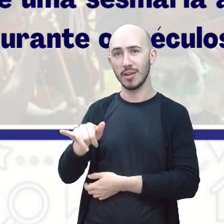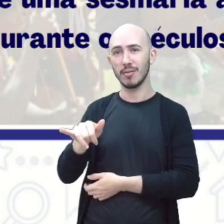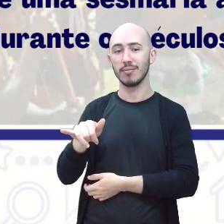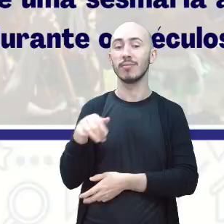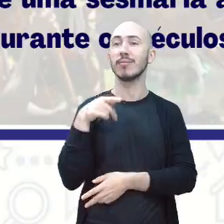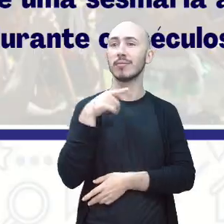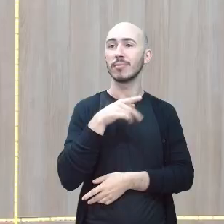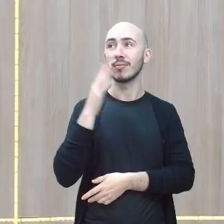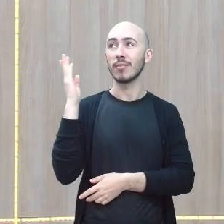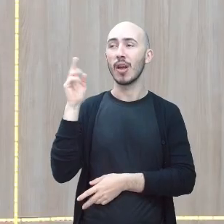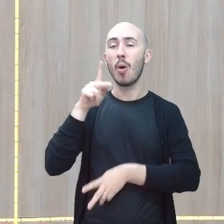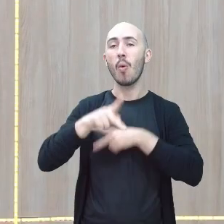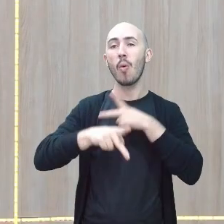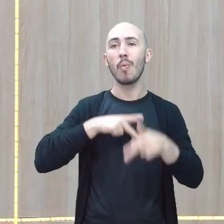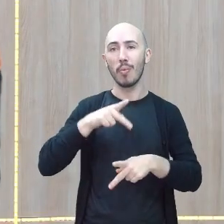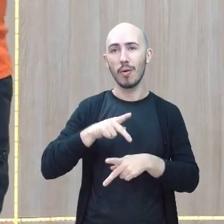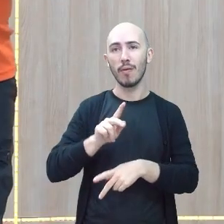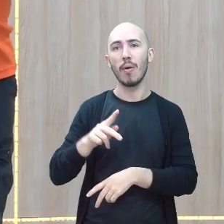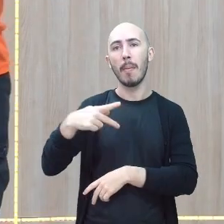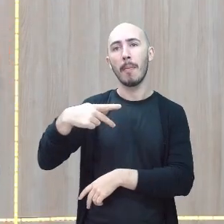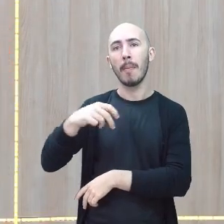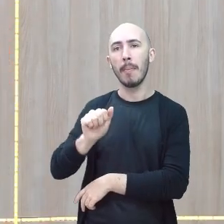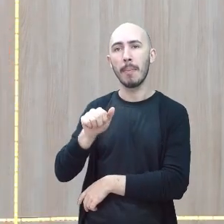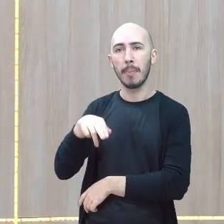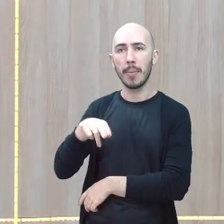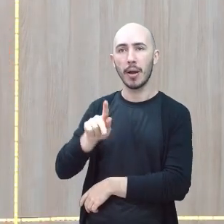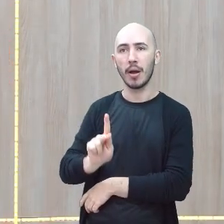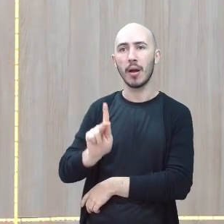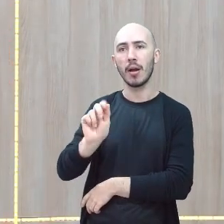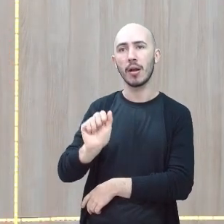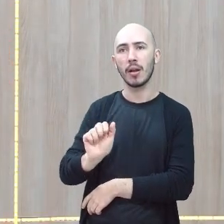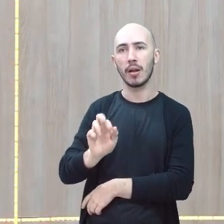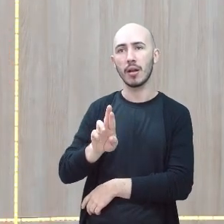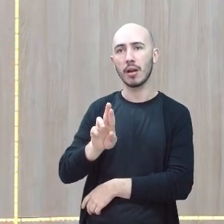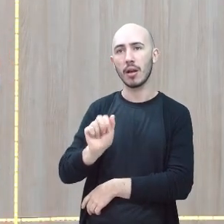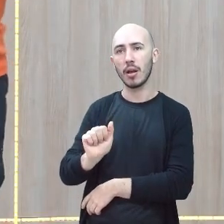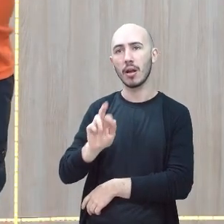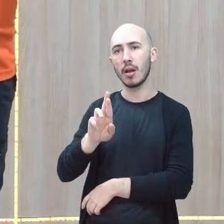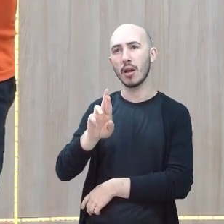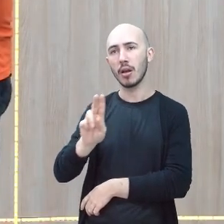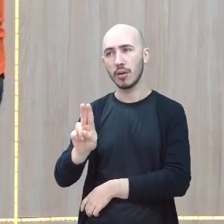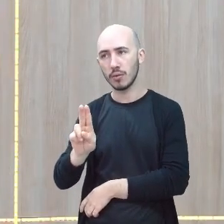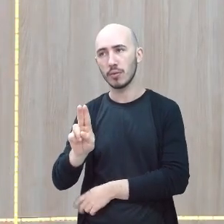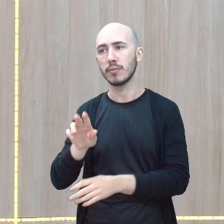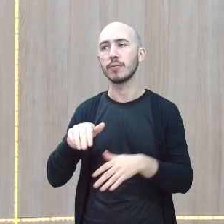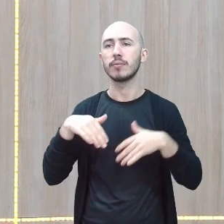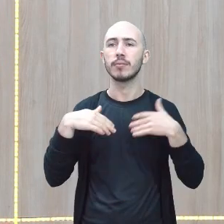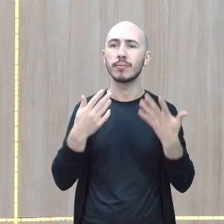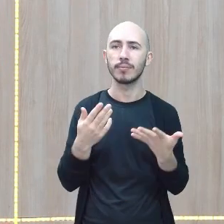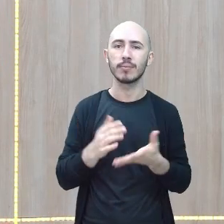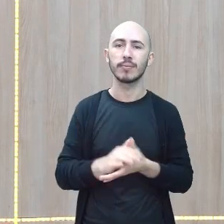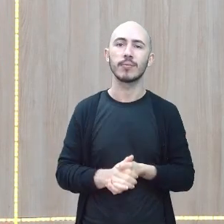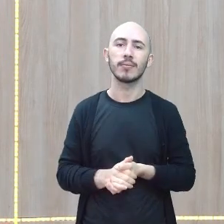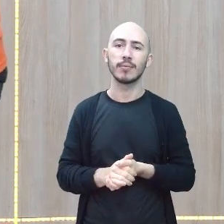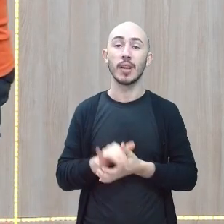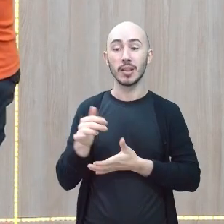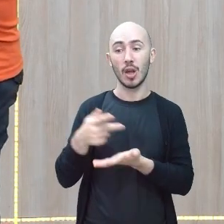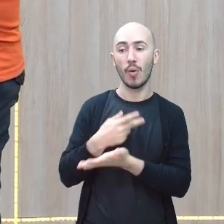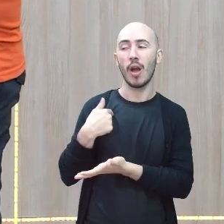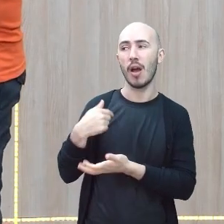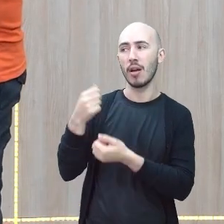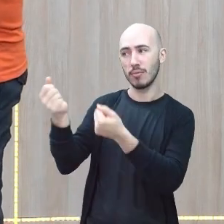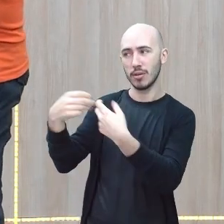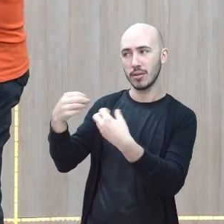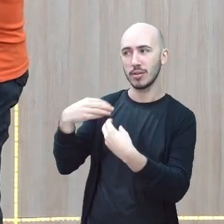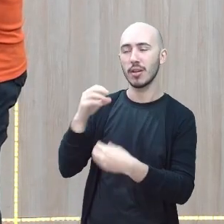Aí, professor, eu coloquei as informações aí. Caso eu me equivoque aqui, o senhor me corrija. Mas vejam, então, a terra indígena Pancararu